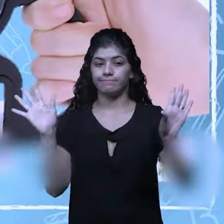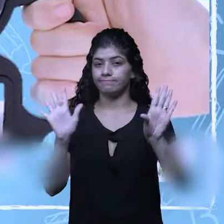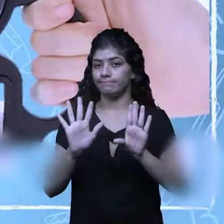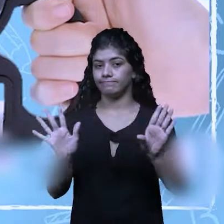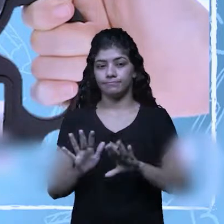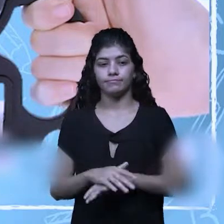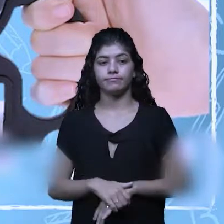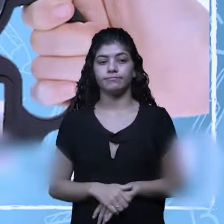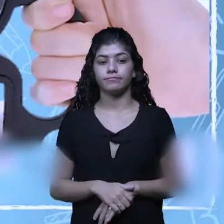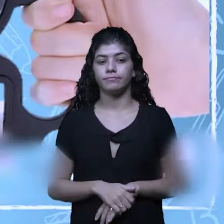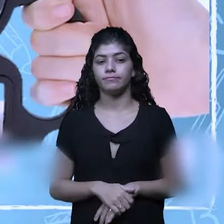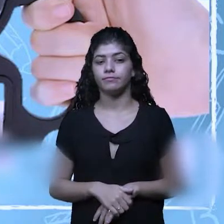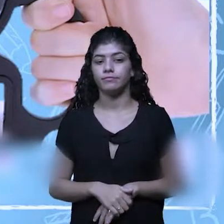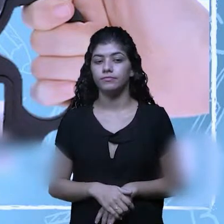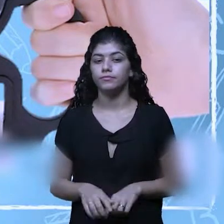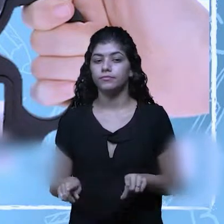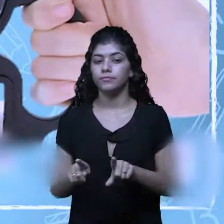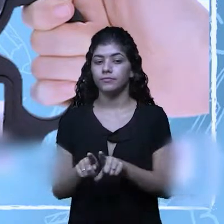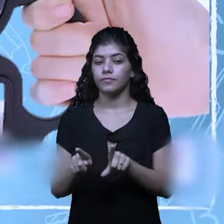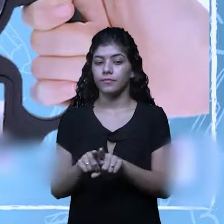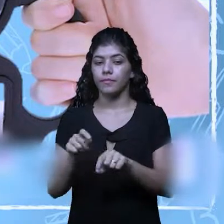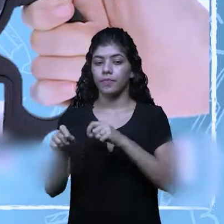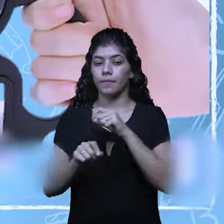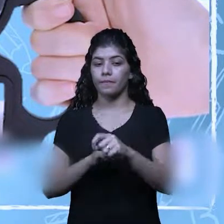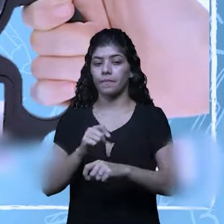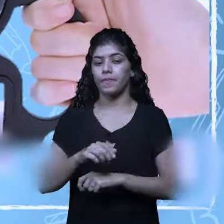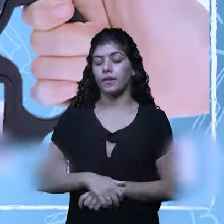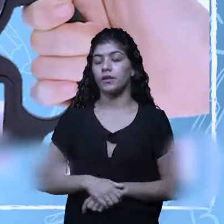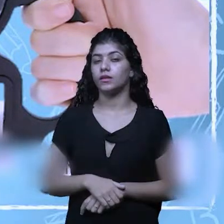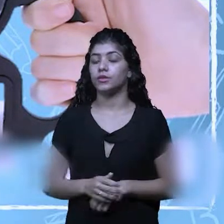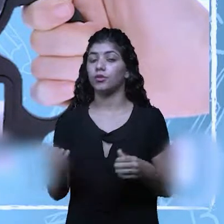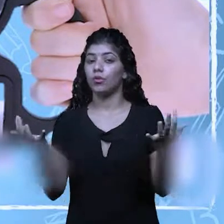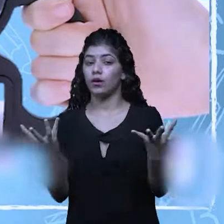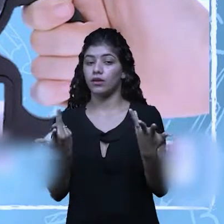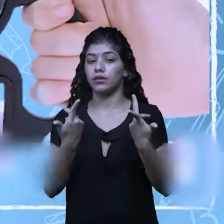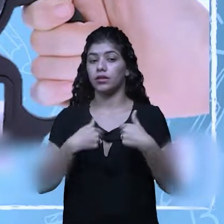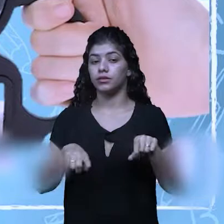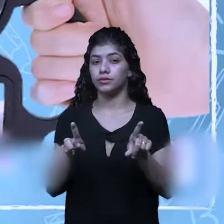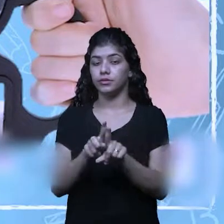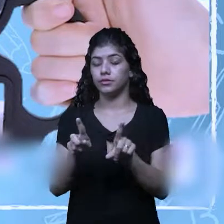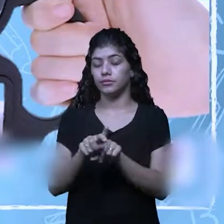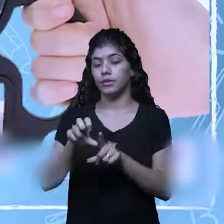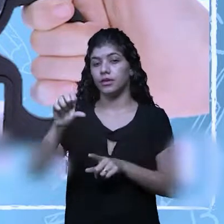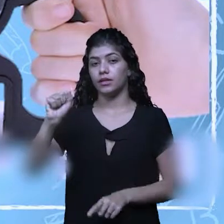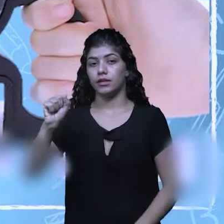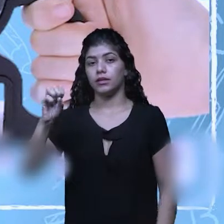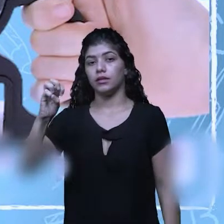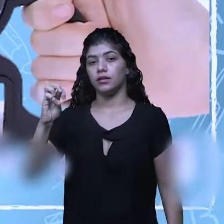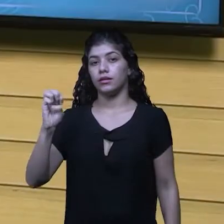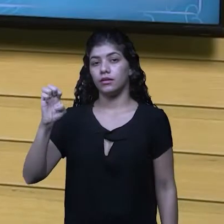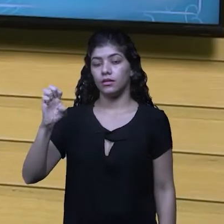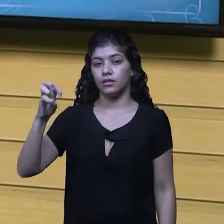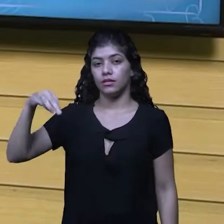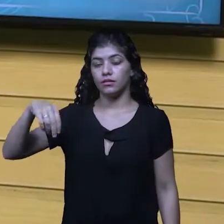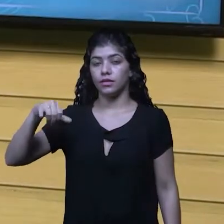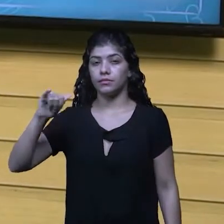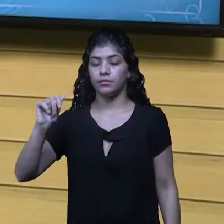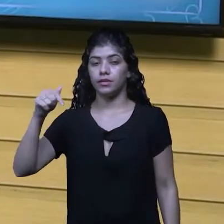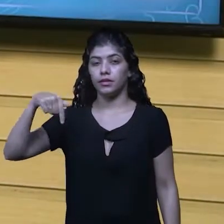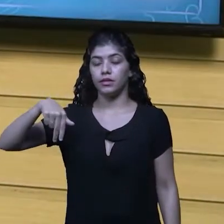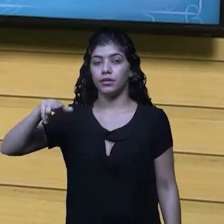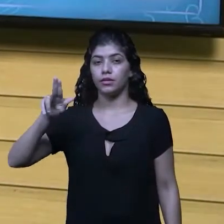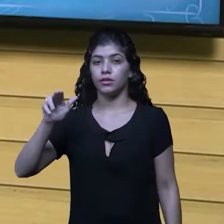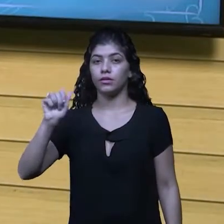quantitativos, são os valores numéricos, mas também a dados qualitativos e dados semi-quantitativos.